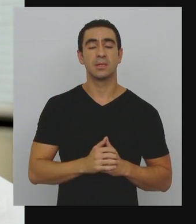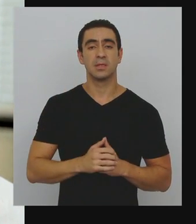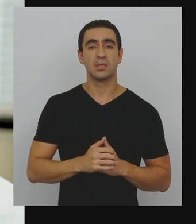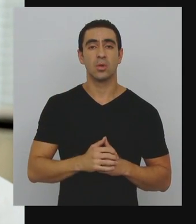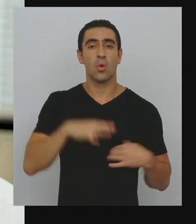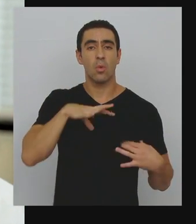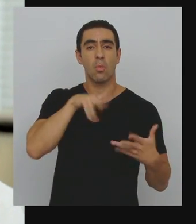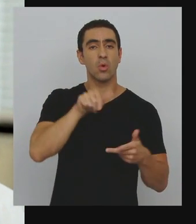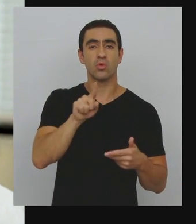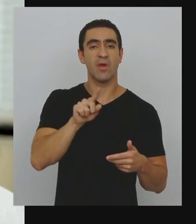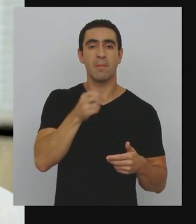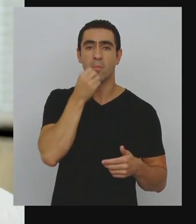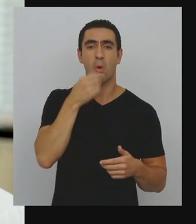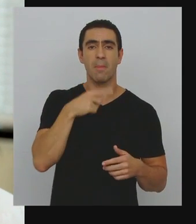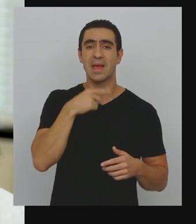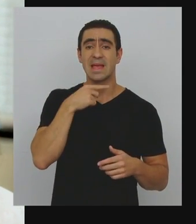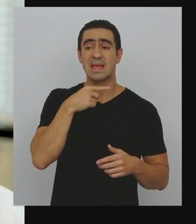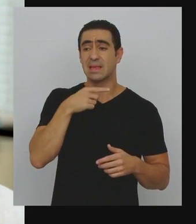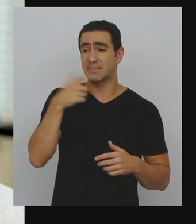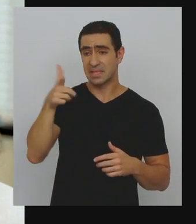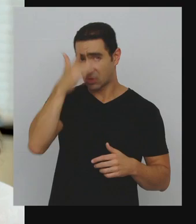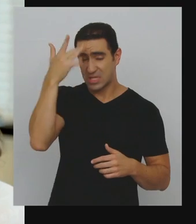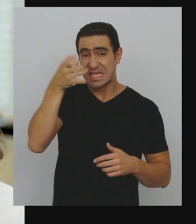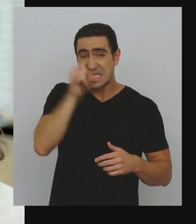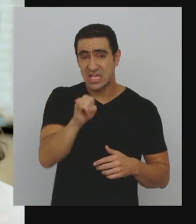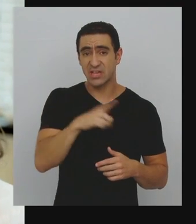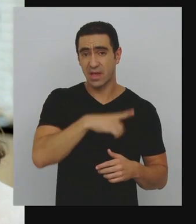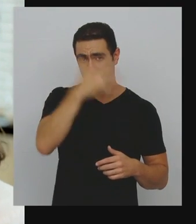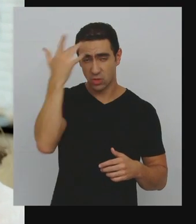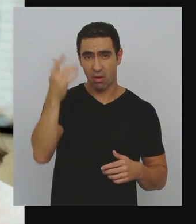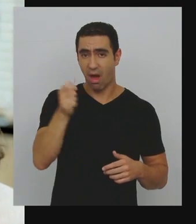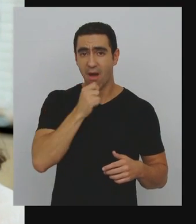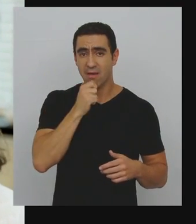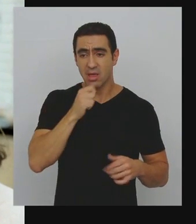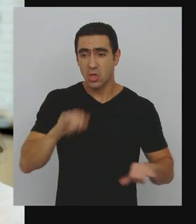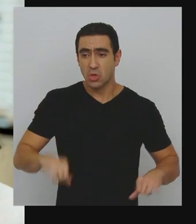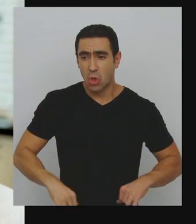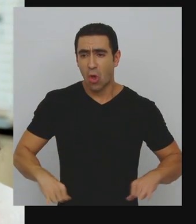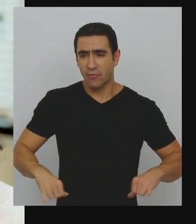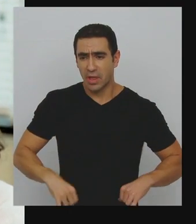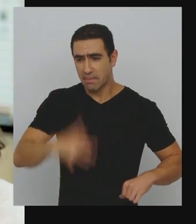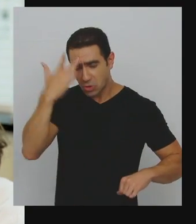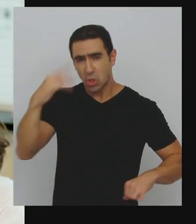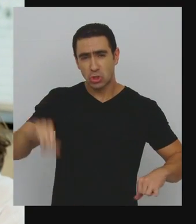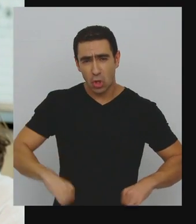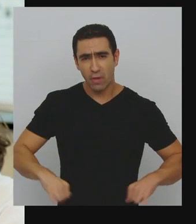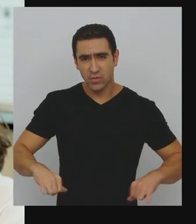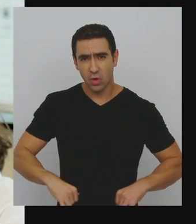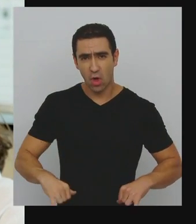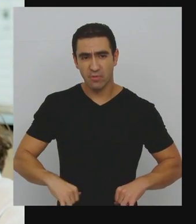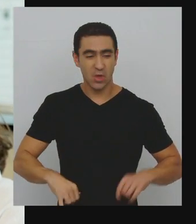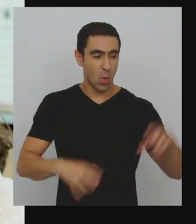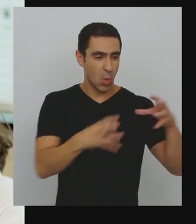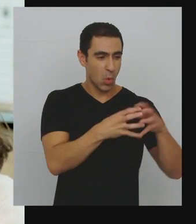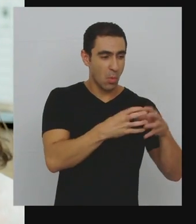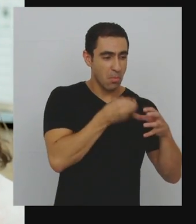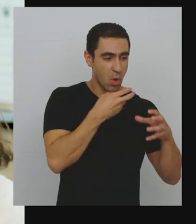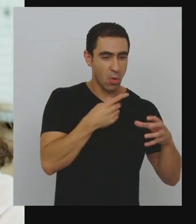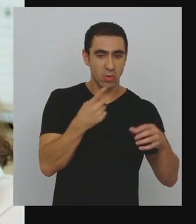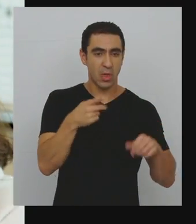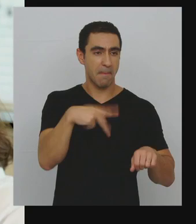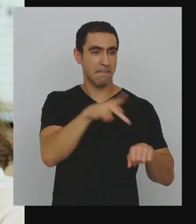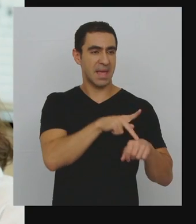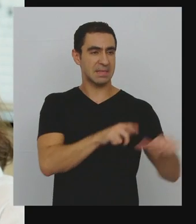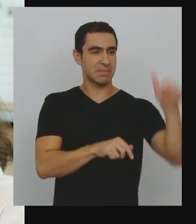que o mundo não vai ser bom para ninguém se tiver alguém que não está bem dentro dele, não dá para ter um